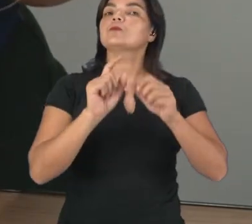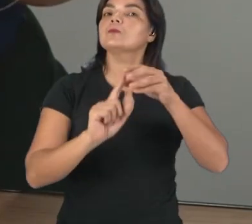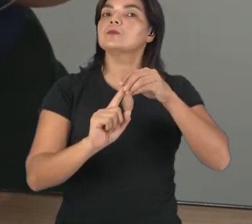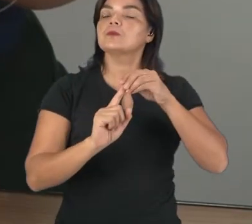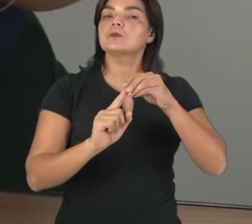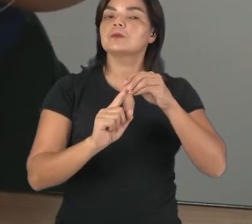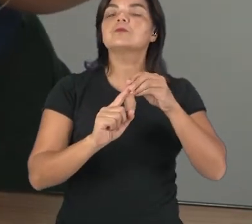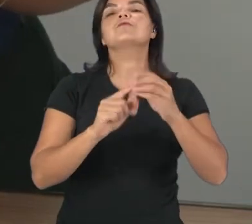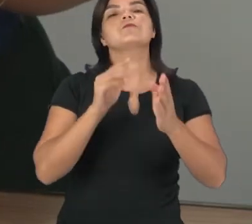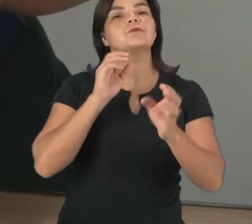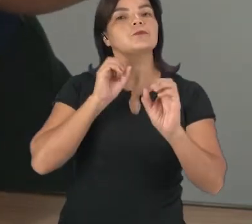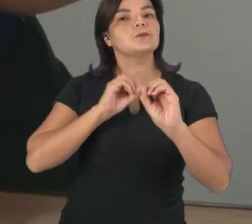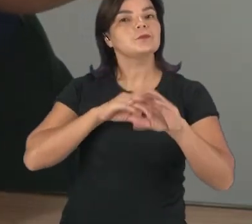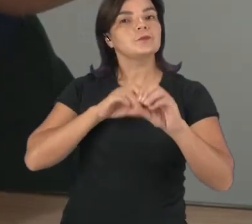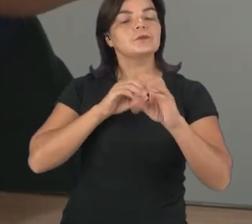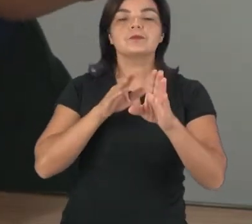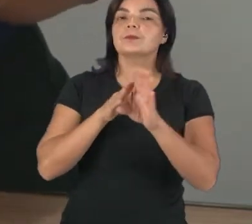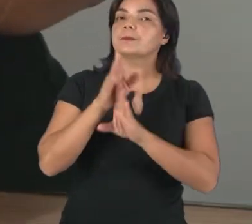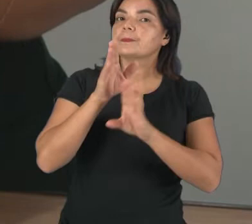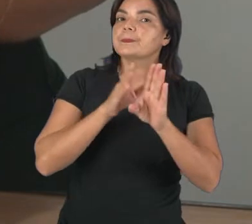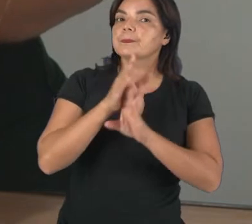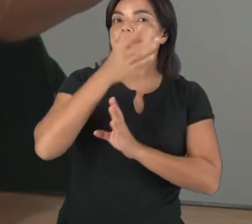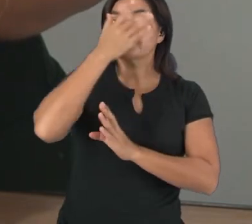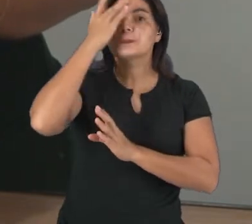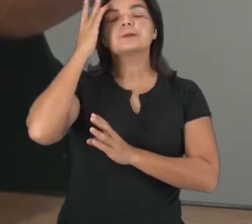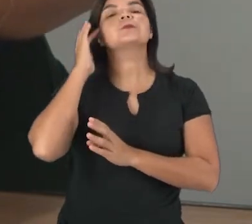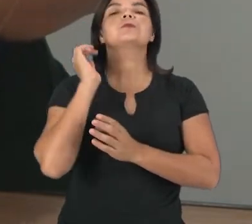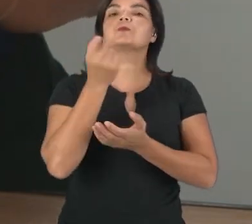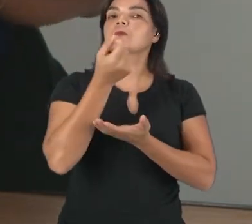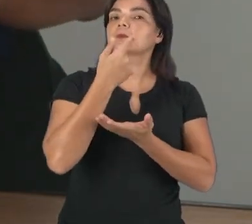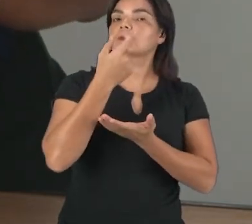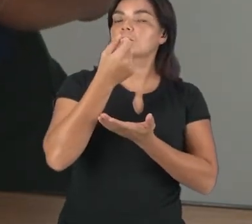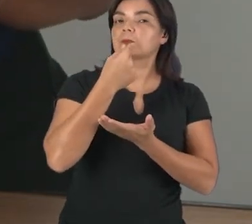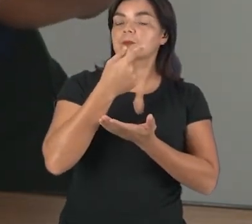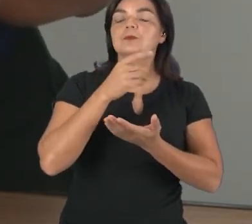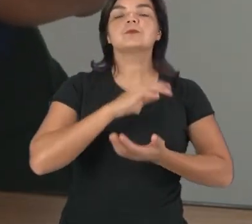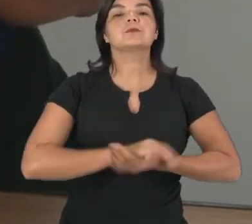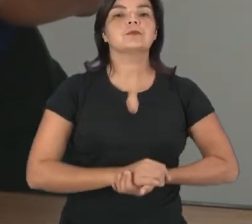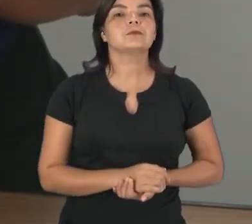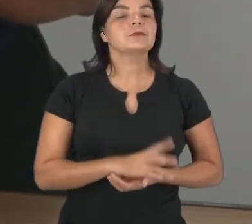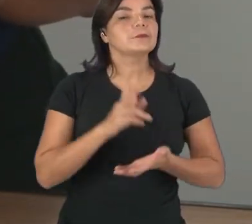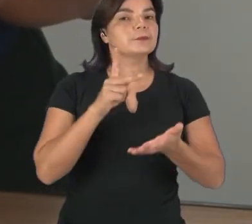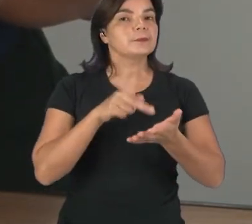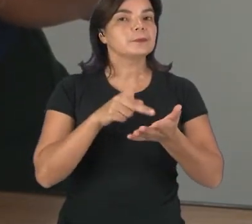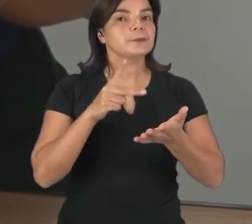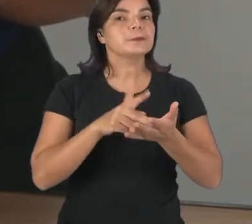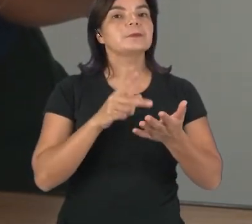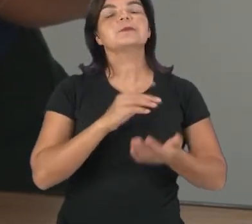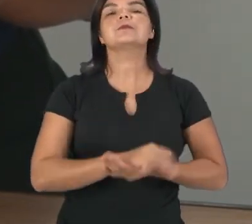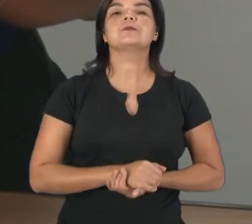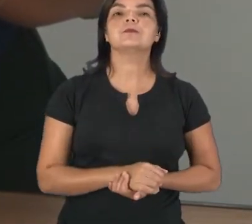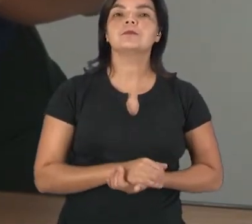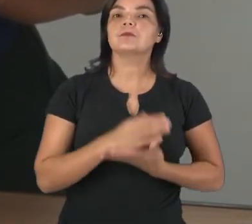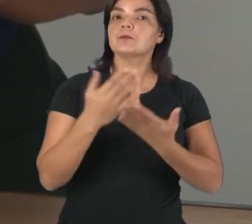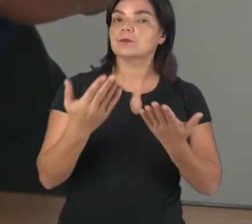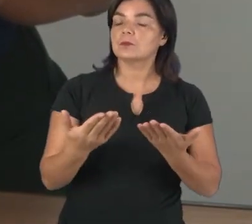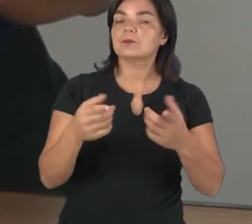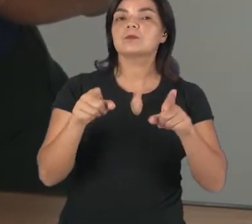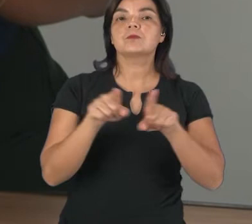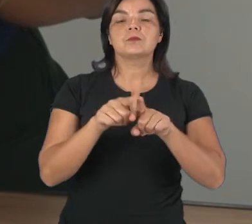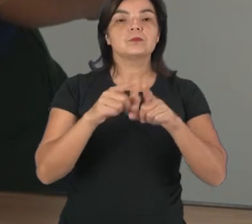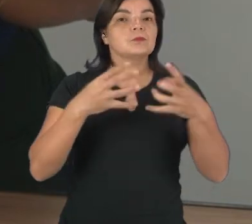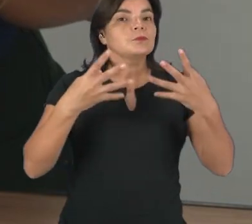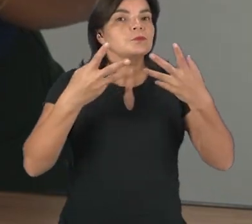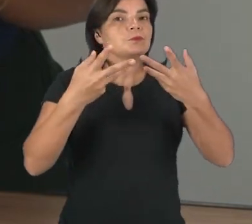nos orientar, ou seja, orientar a pessoa que está tomando o medicamento, isso mesmo. Então, aqui ele vai